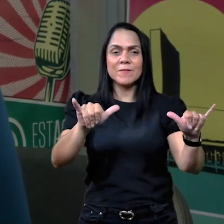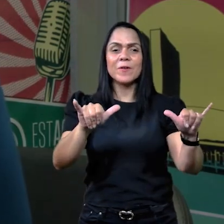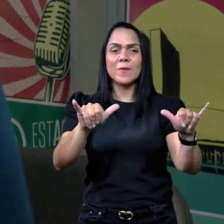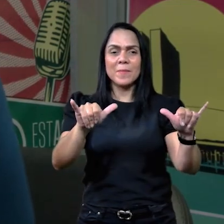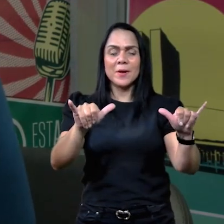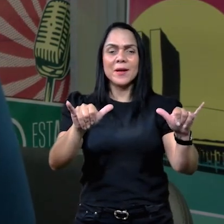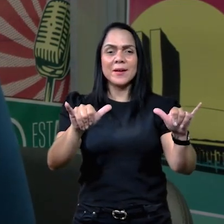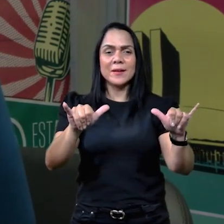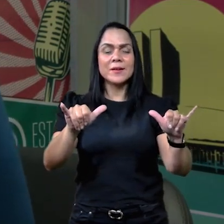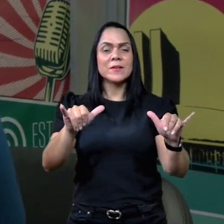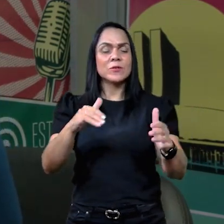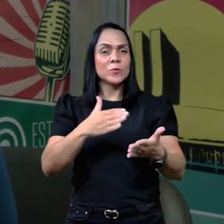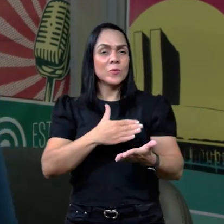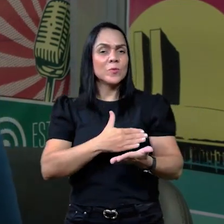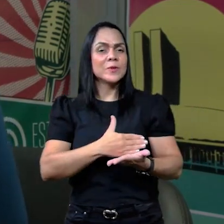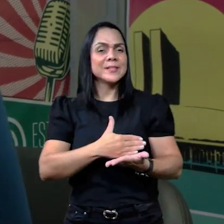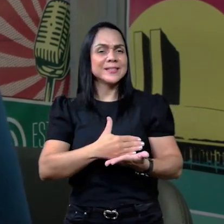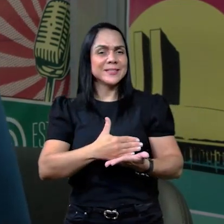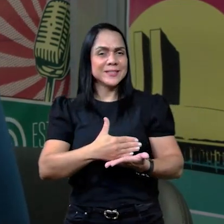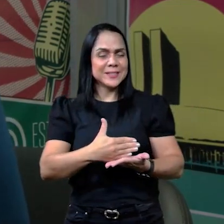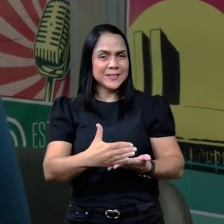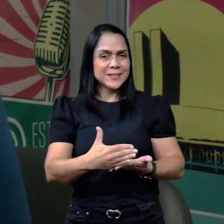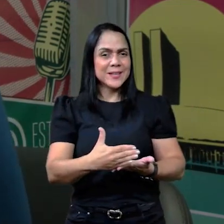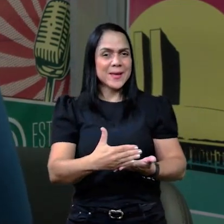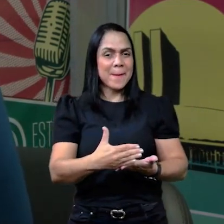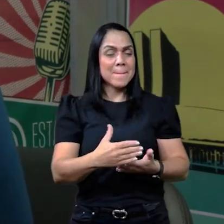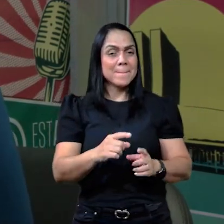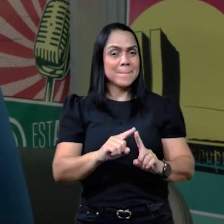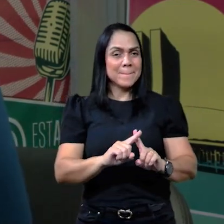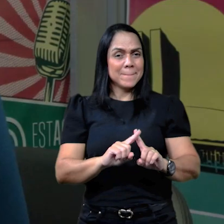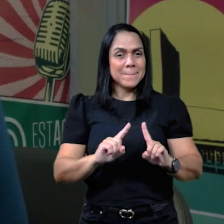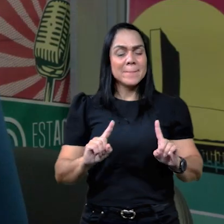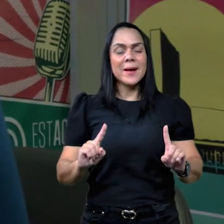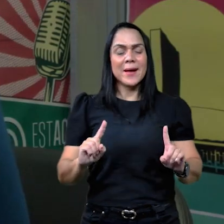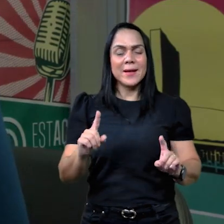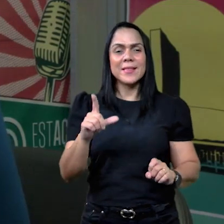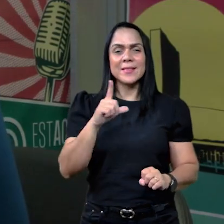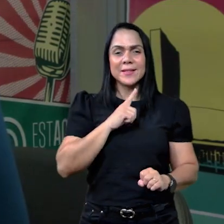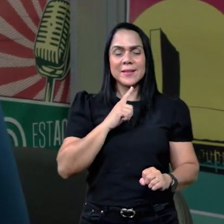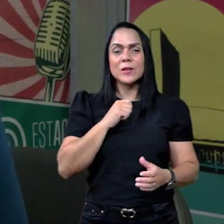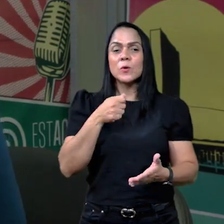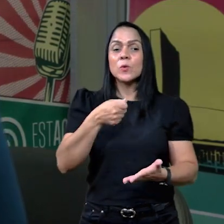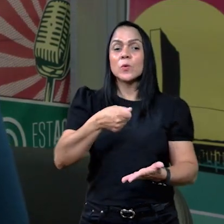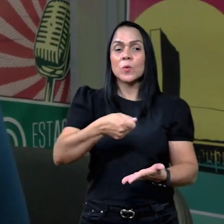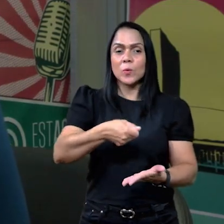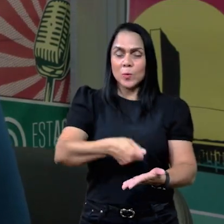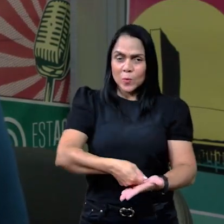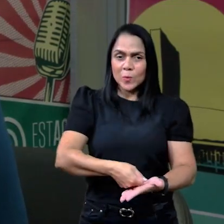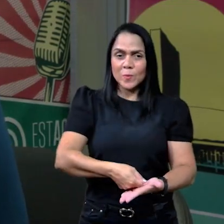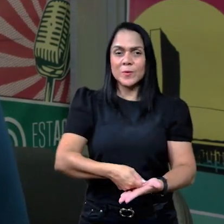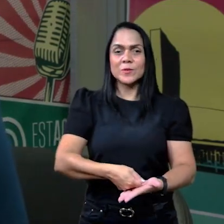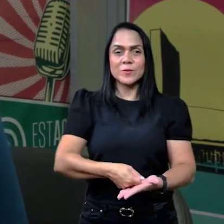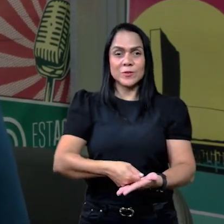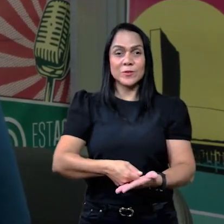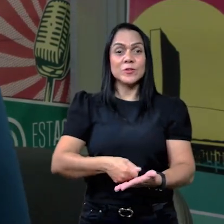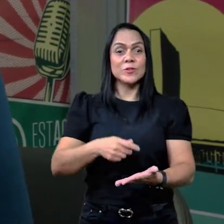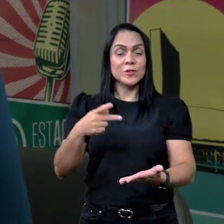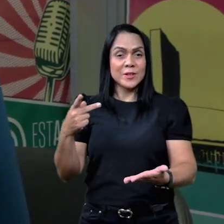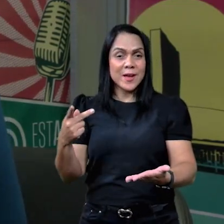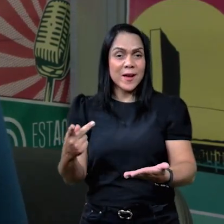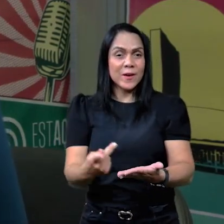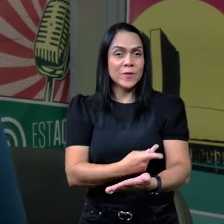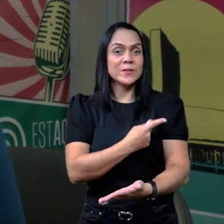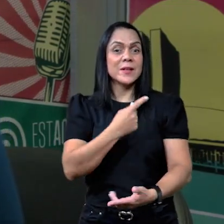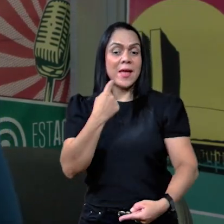publicizado com as iniciativas, mas que nós temos assim esse compromisso de fazer assim, valer e acontecer